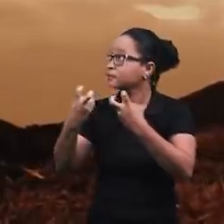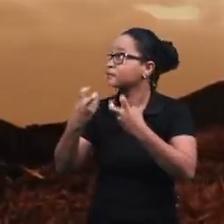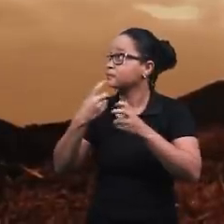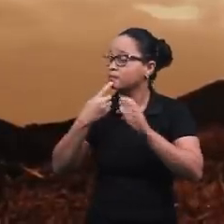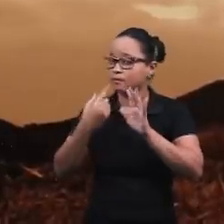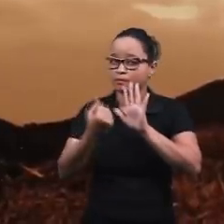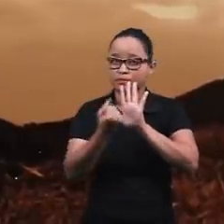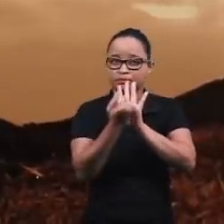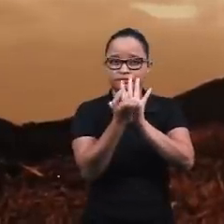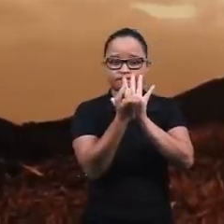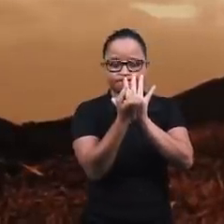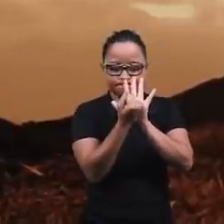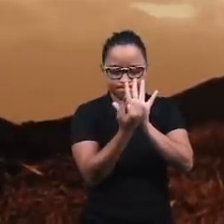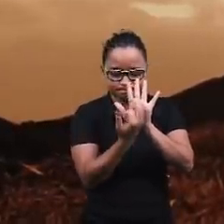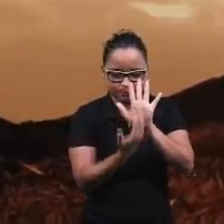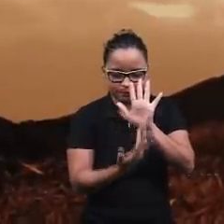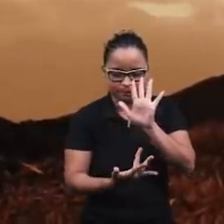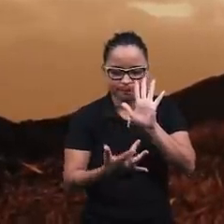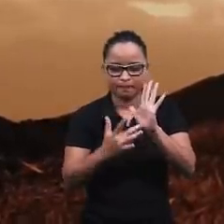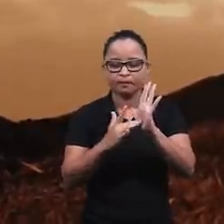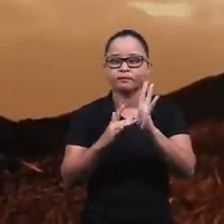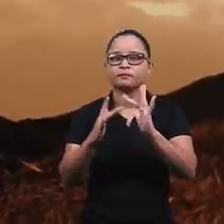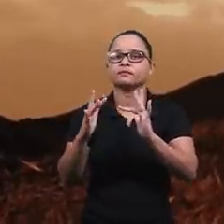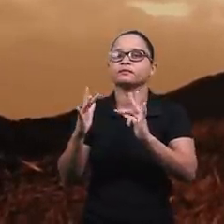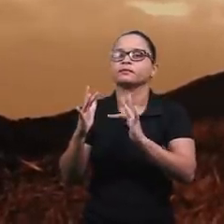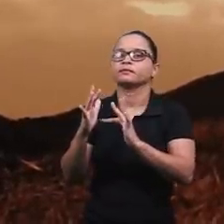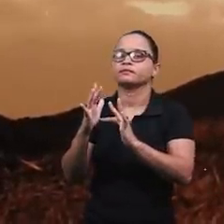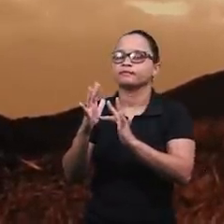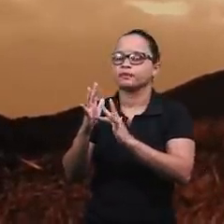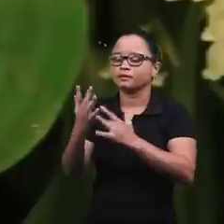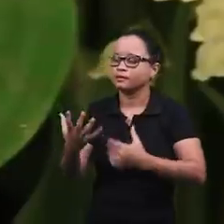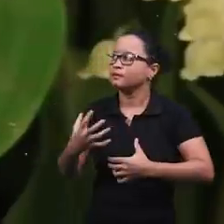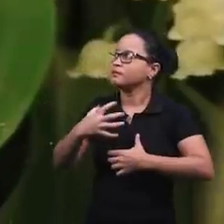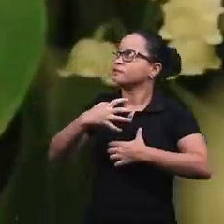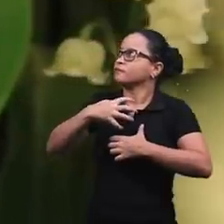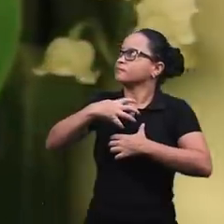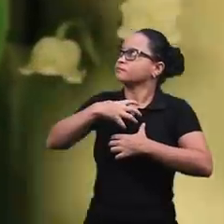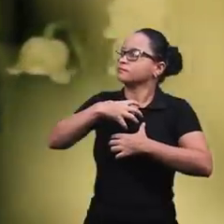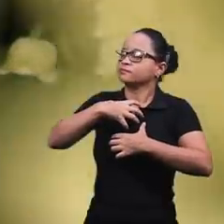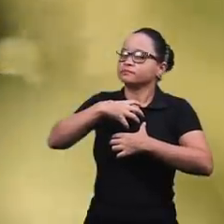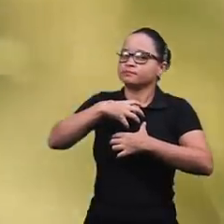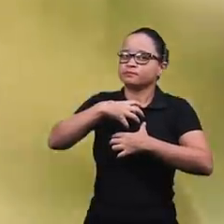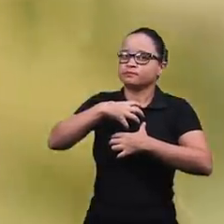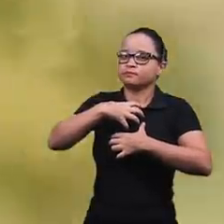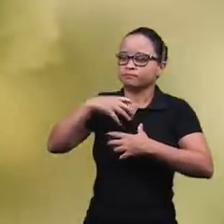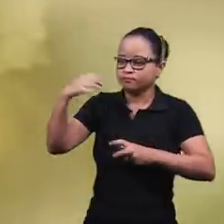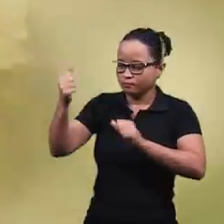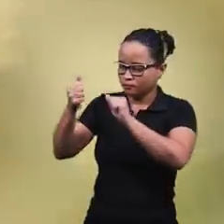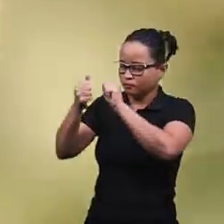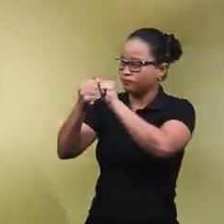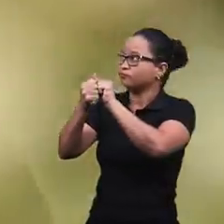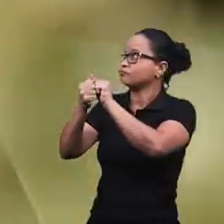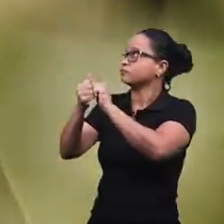clamou pelo teu sangue e senti